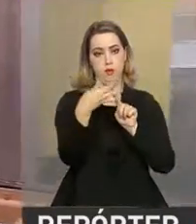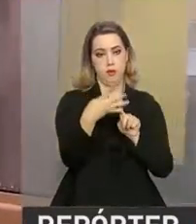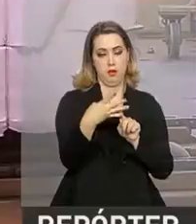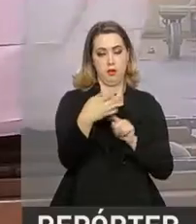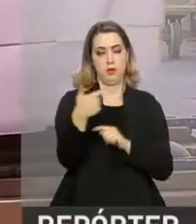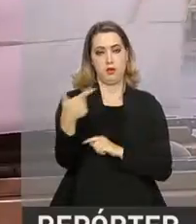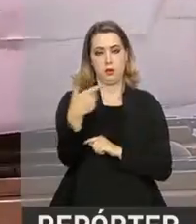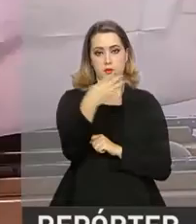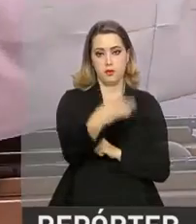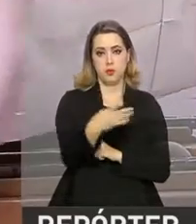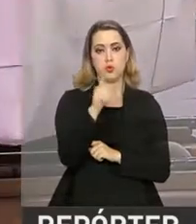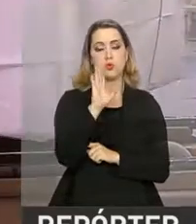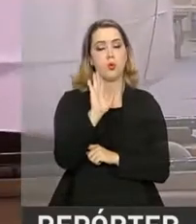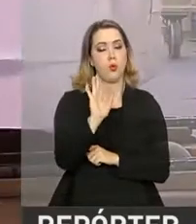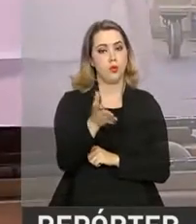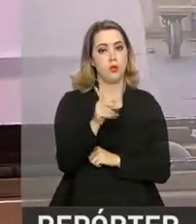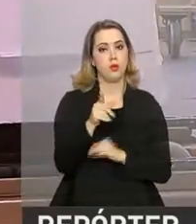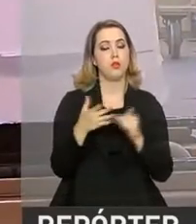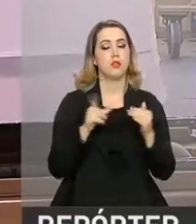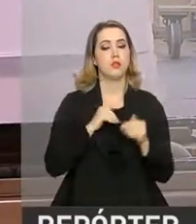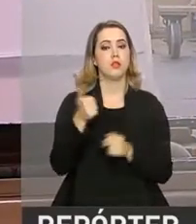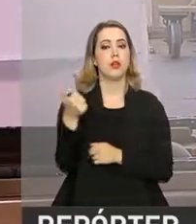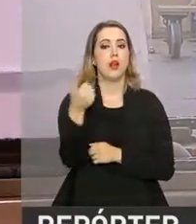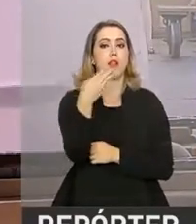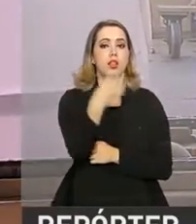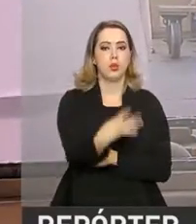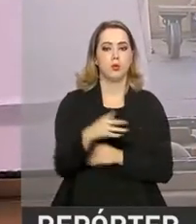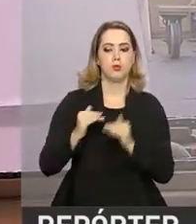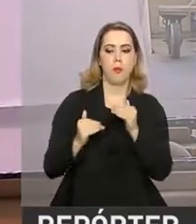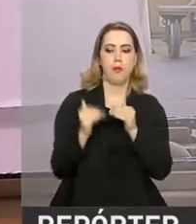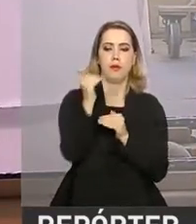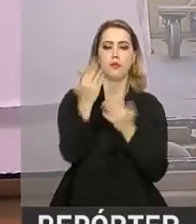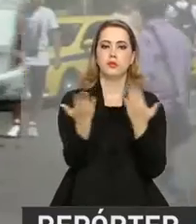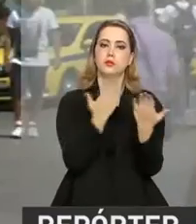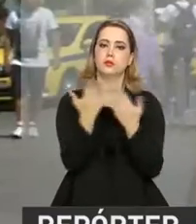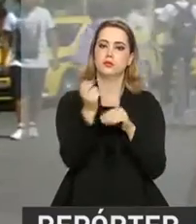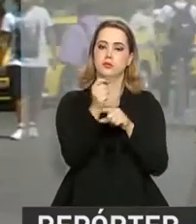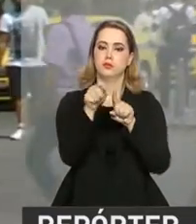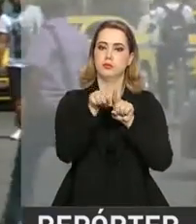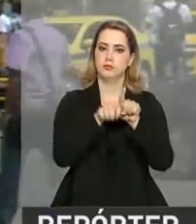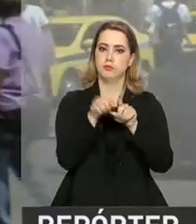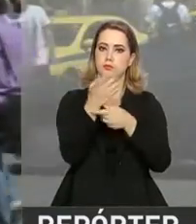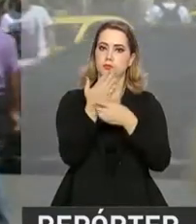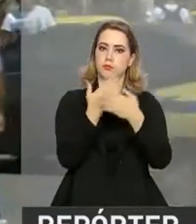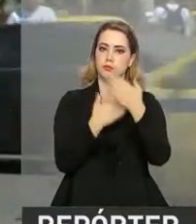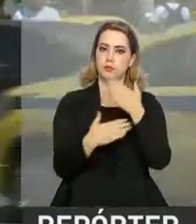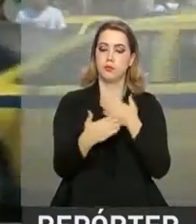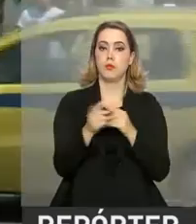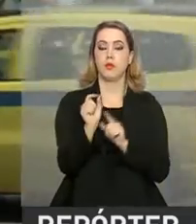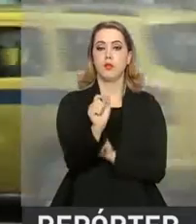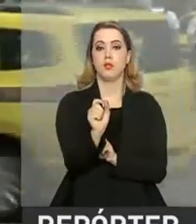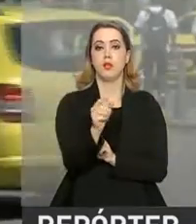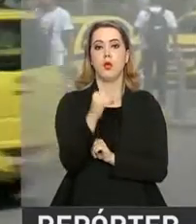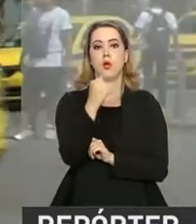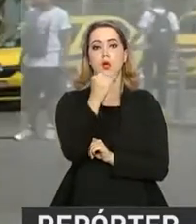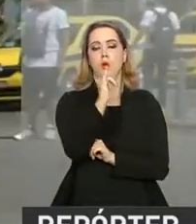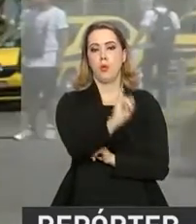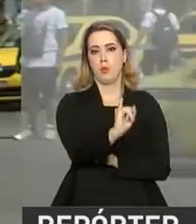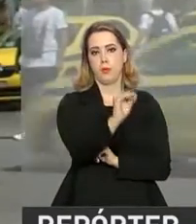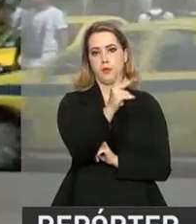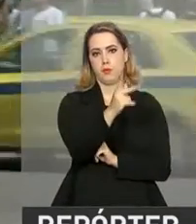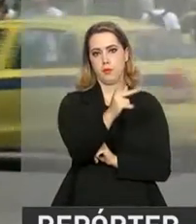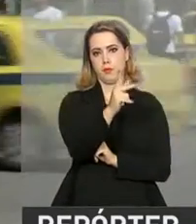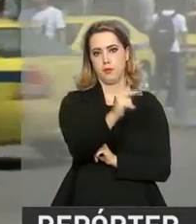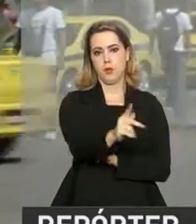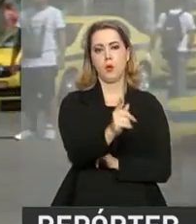setembro 14 tiveram alta nos preços com relação ao mês anterior o ipc mede a evolução dos preços dos produtos na